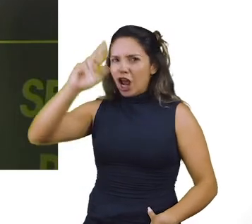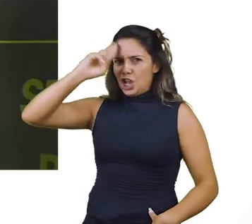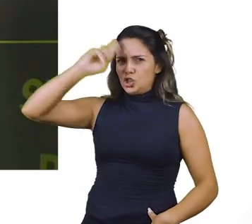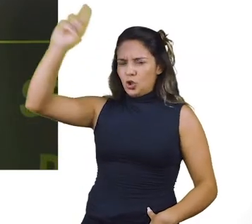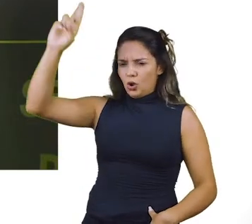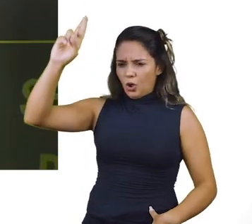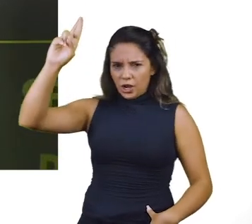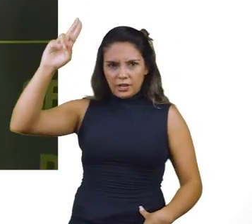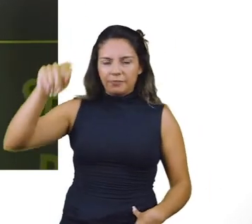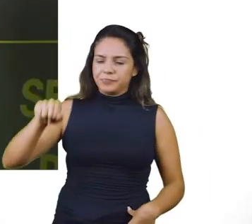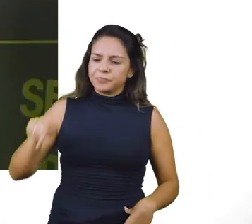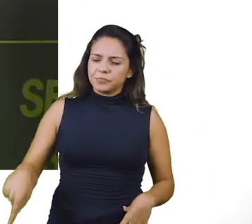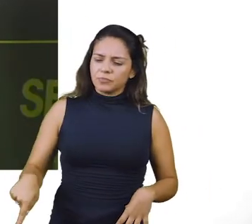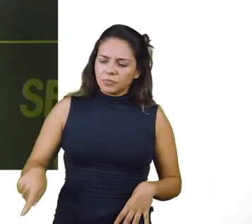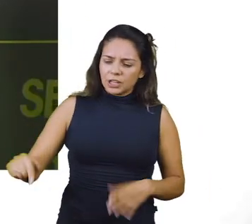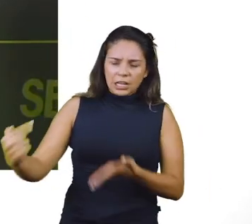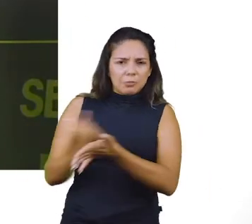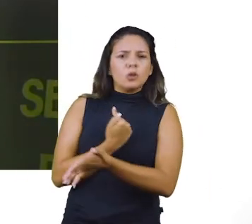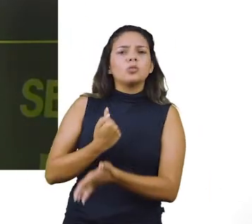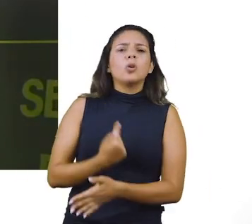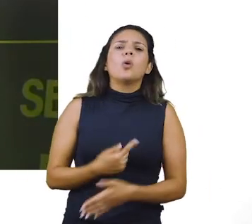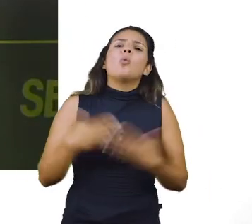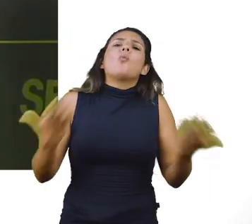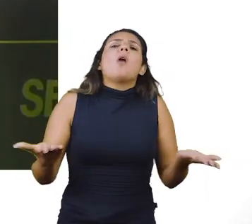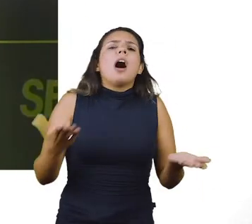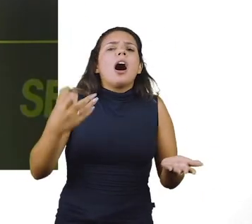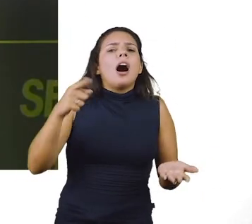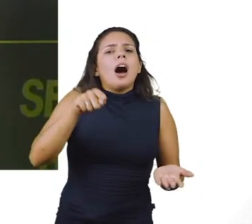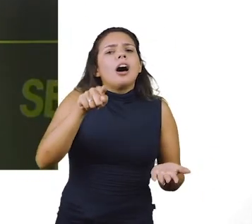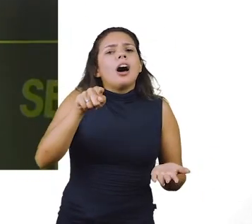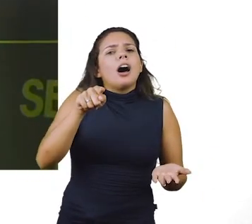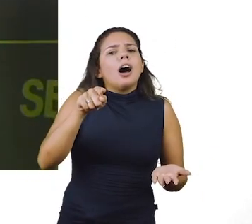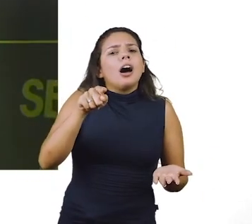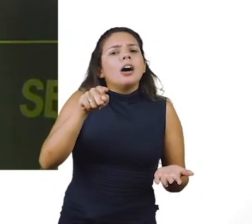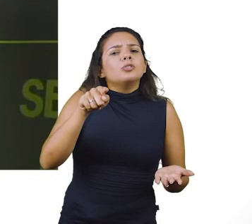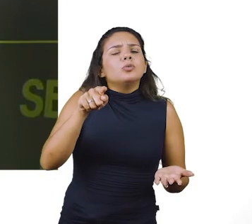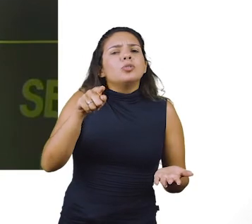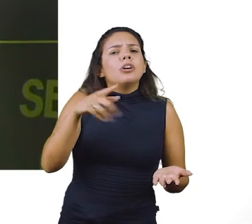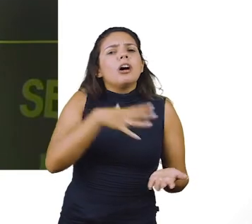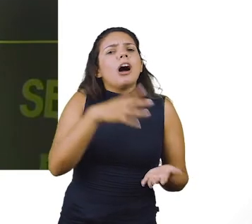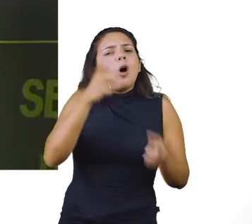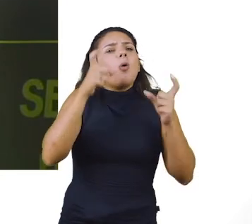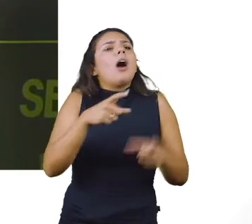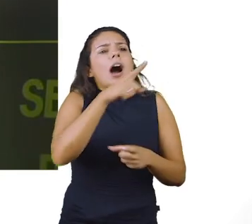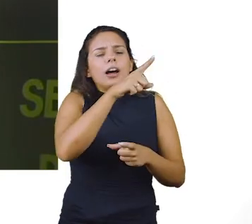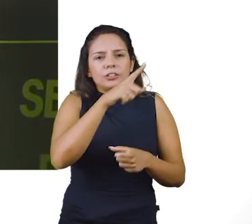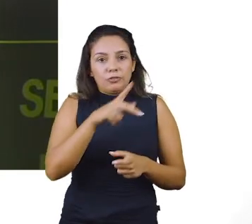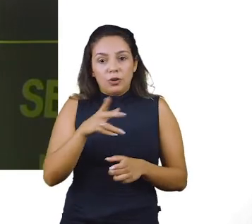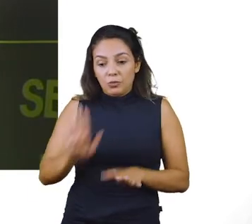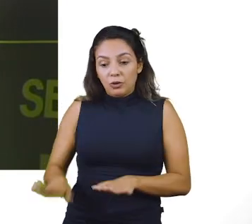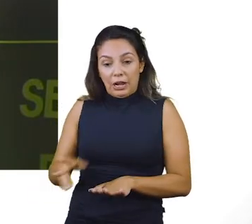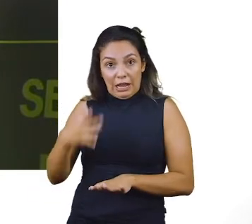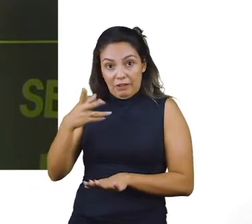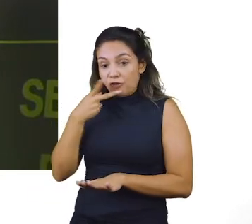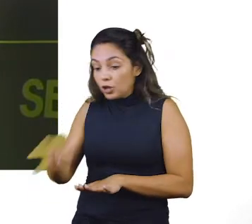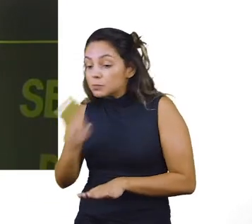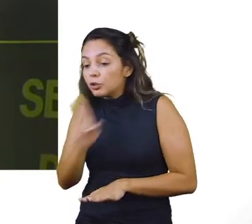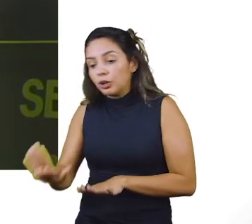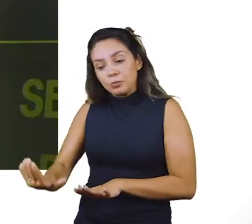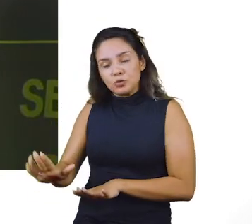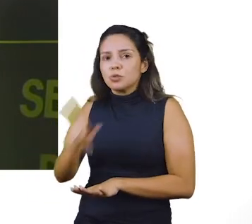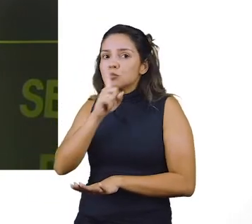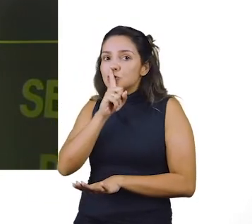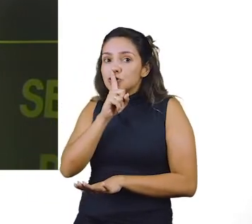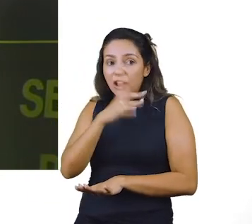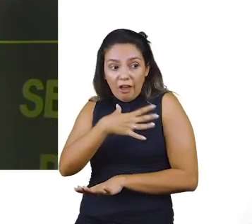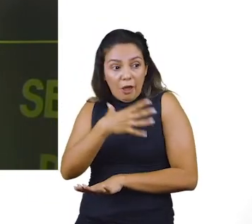nossa mãe? Era nossa conhecida. Minhas filhas, boca presa, vosso pai a vem chegando. Nossa mãe,